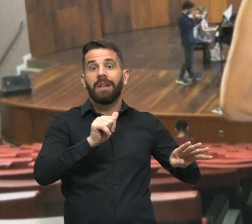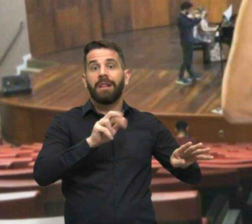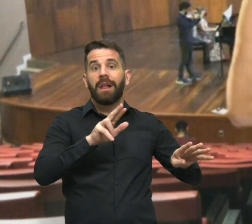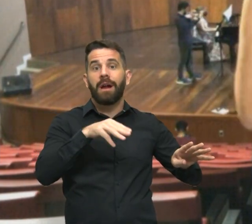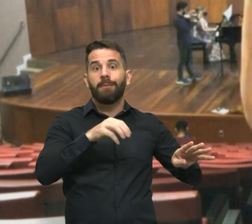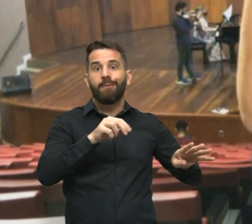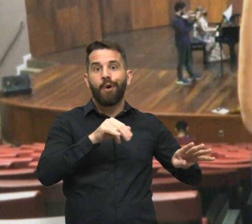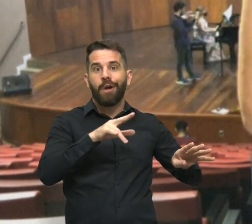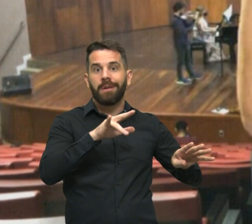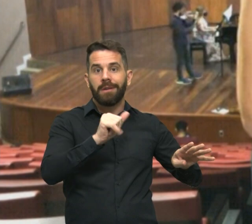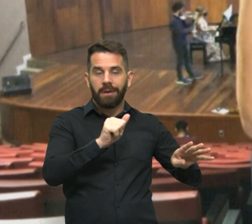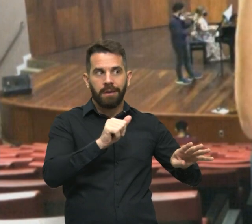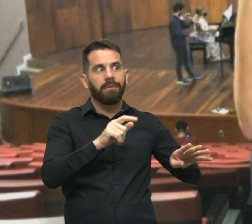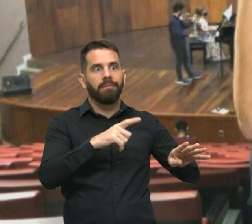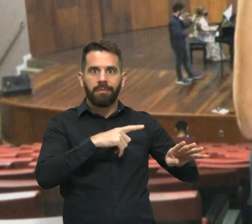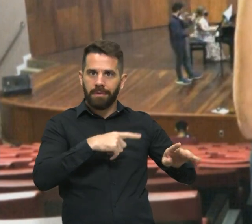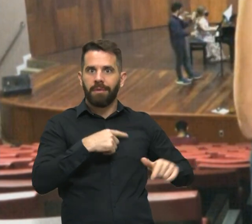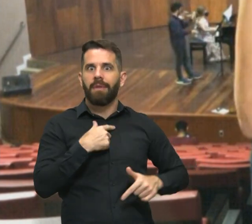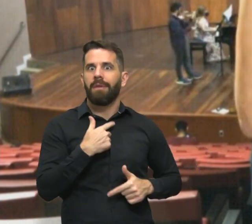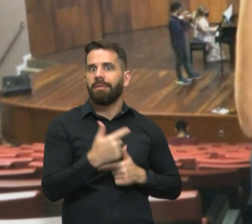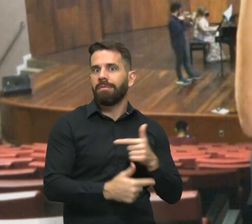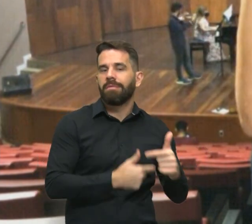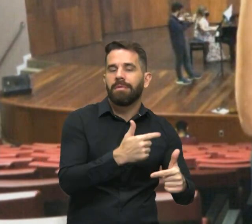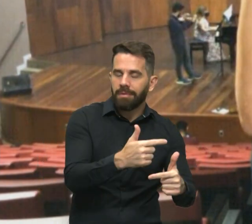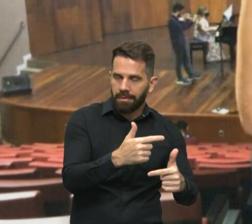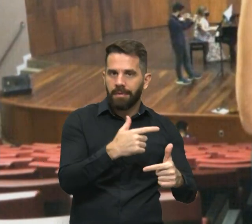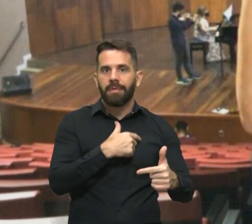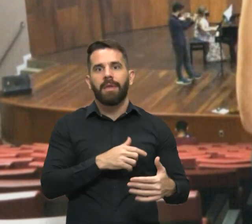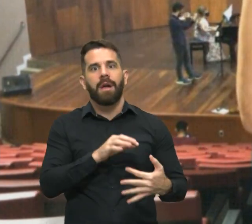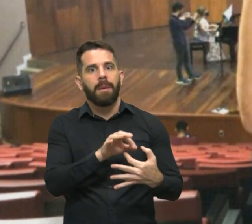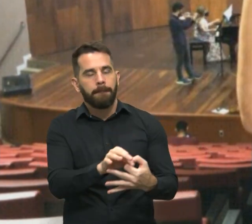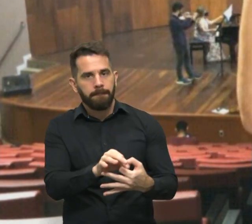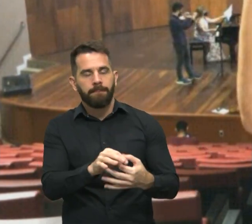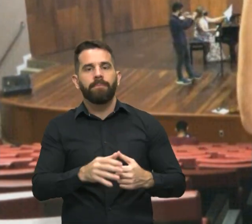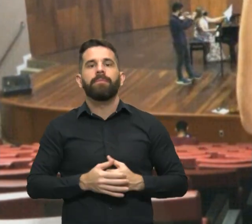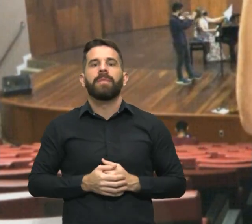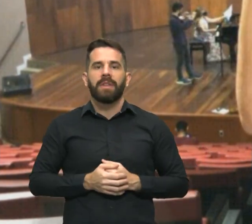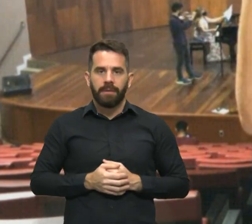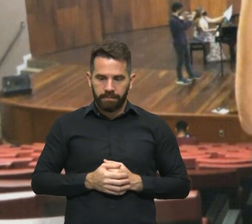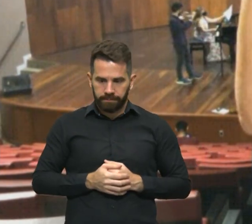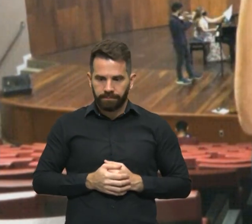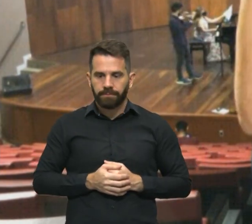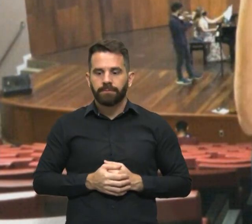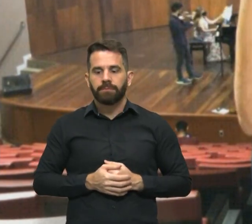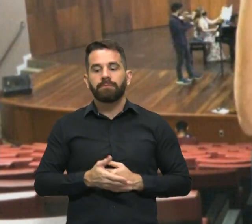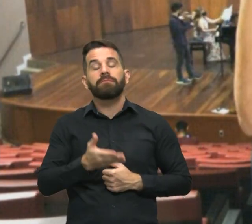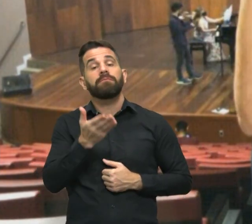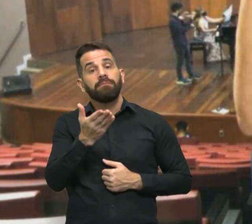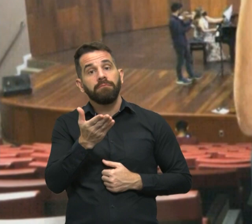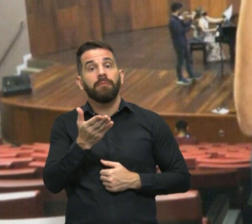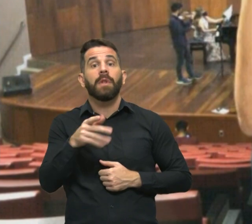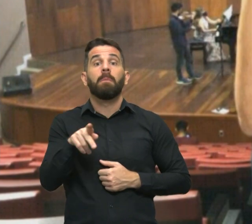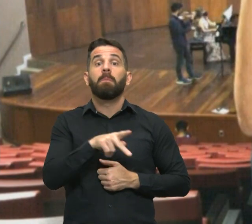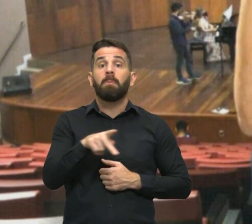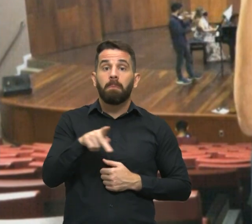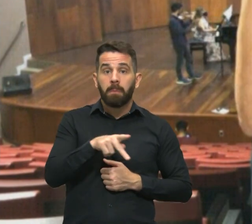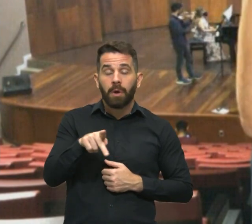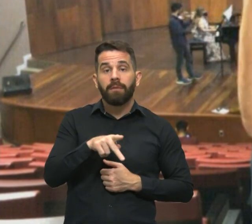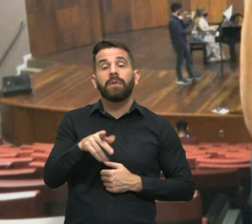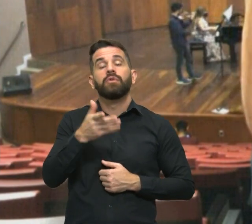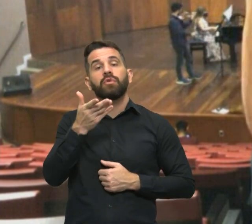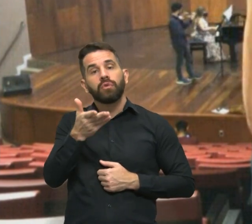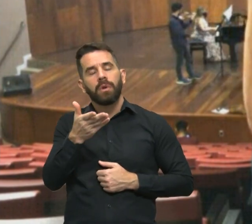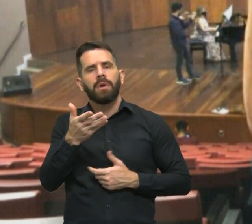que é muito bom. Professora, e qual que é a importância aí desses projetos, né, de